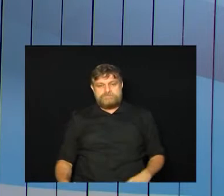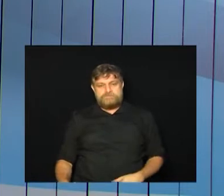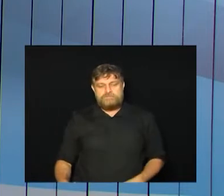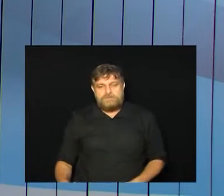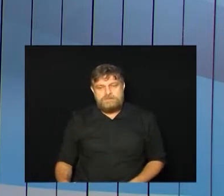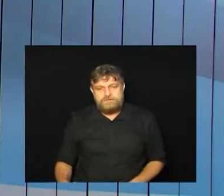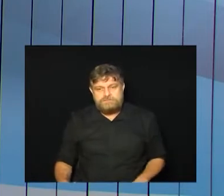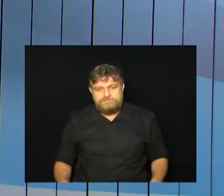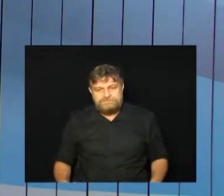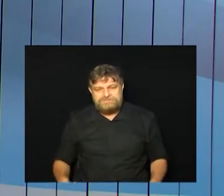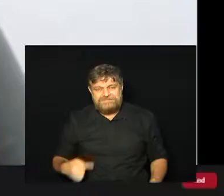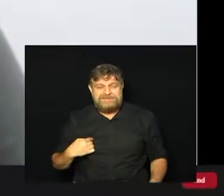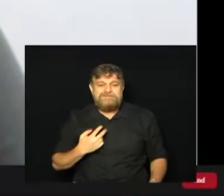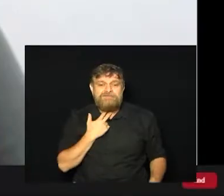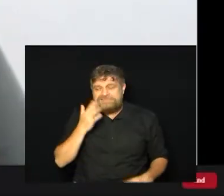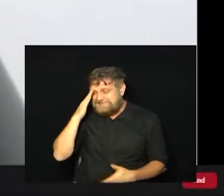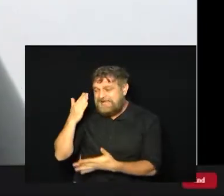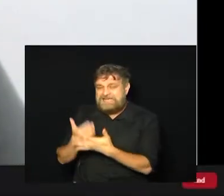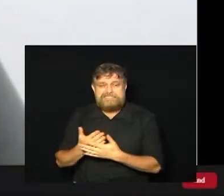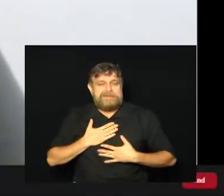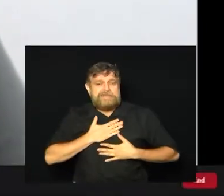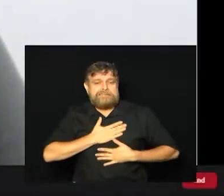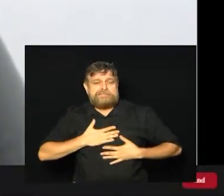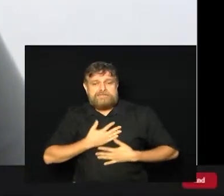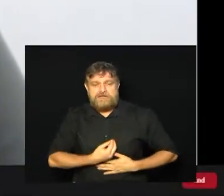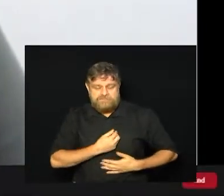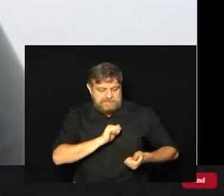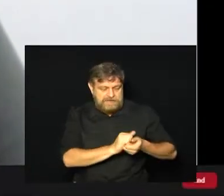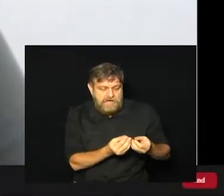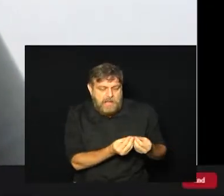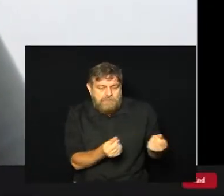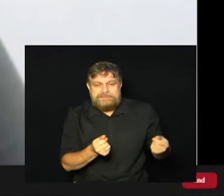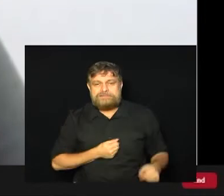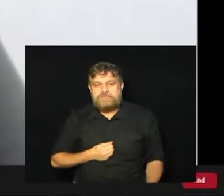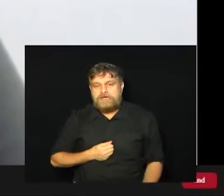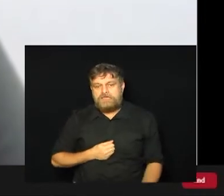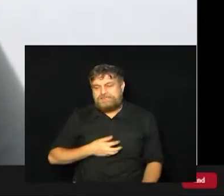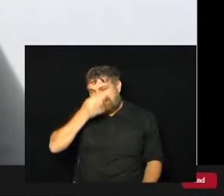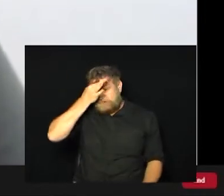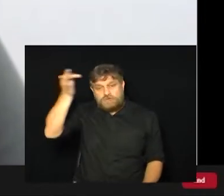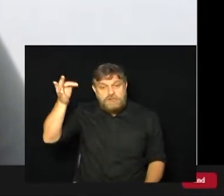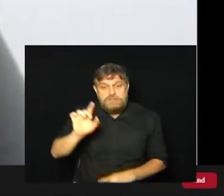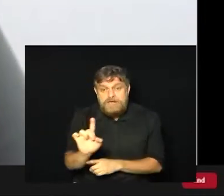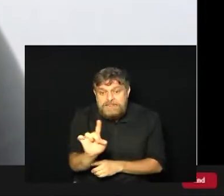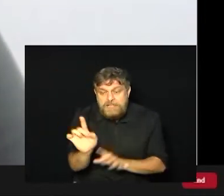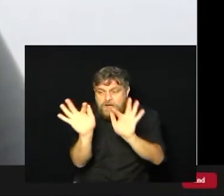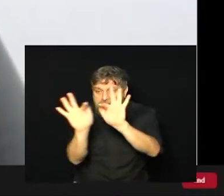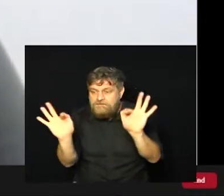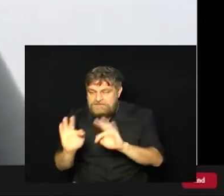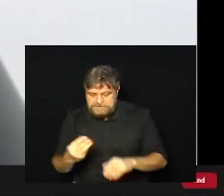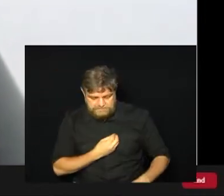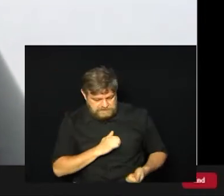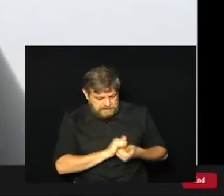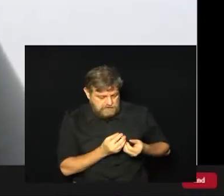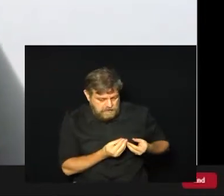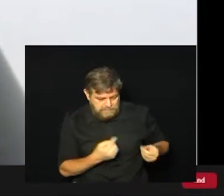Sim, é a gente parar de acreditar que bem-estar, qualidade de vida é um acaso do destino. Não, felicidade, qualidade de vida, bem-estar